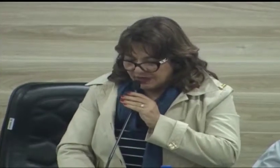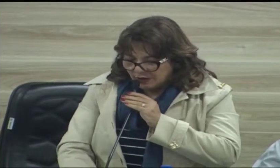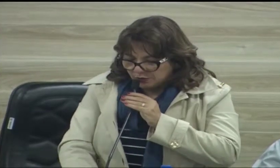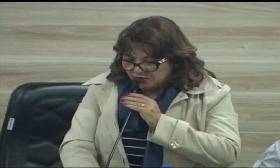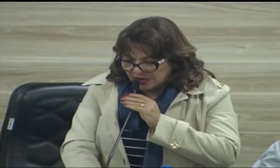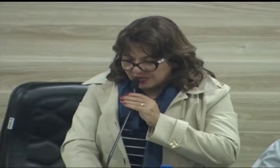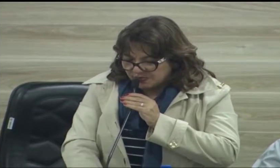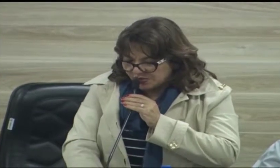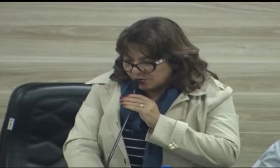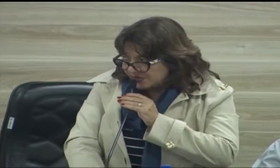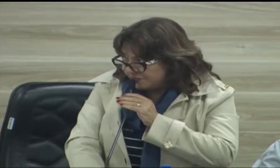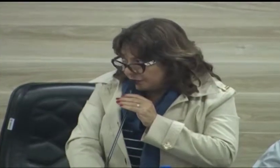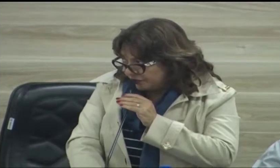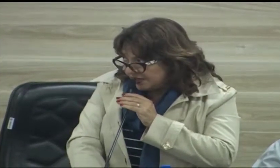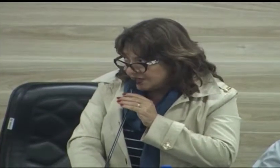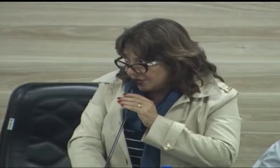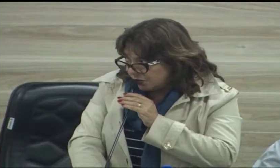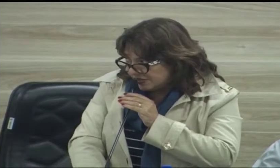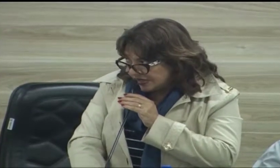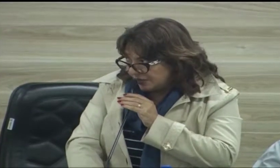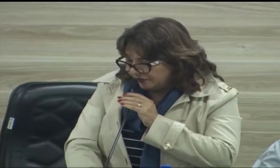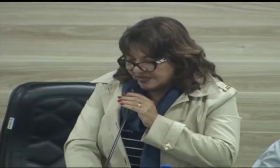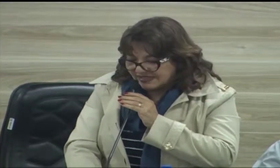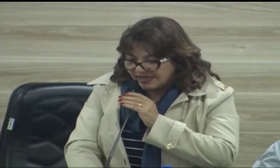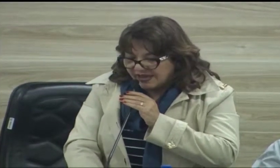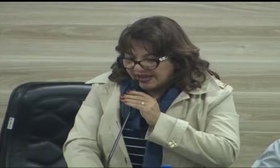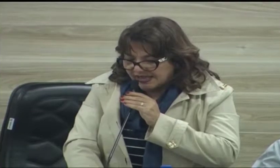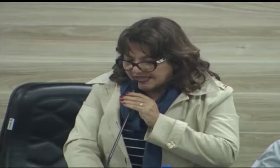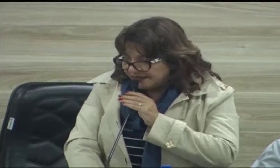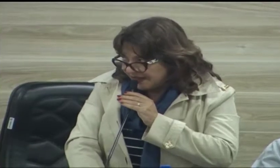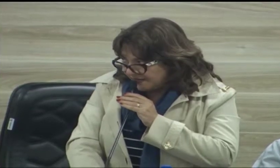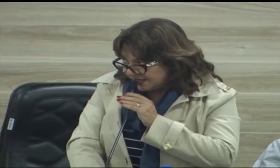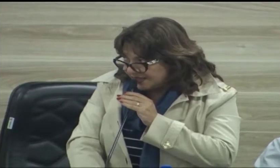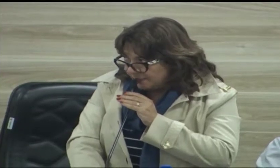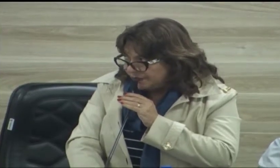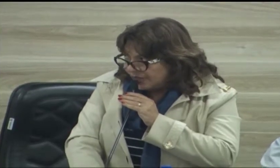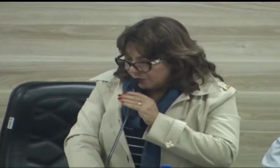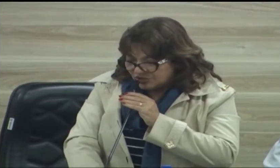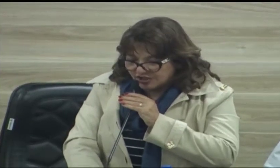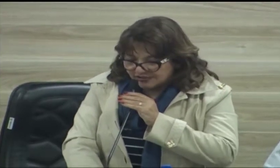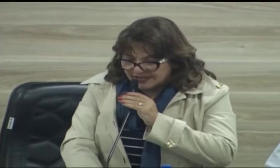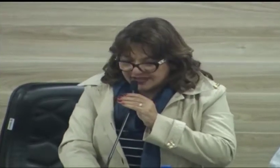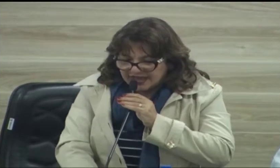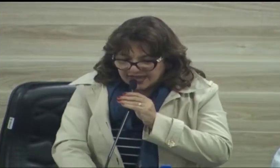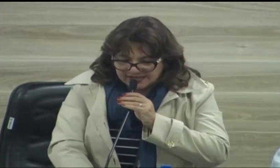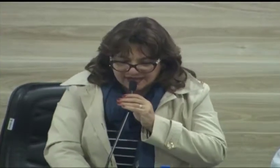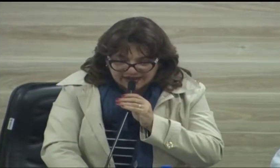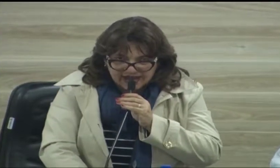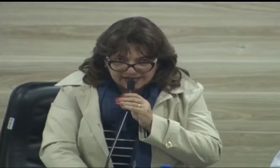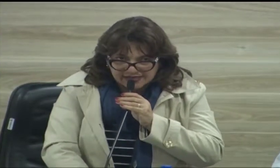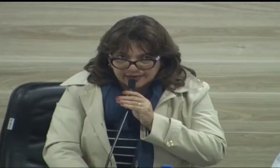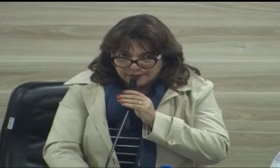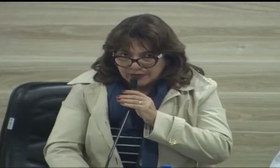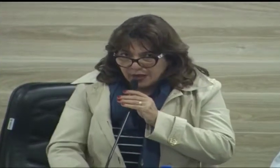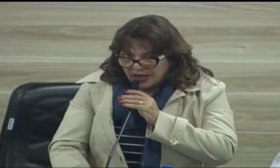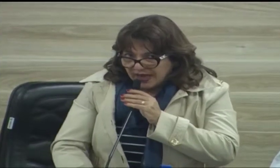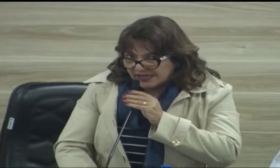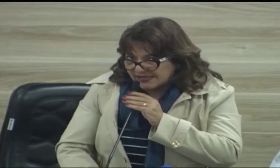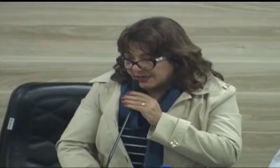parabenizar as pessoas envolvidas que conseguiram fazer essa intervenção, eu acho que trazer a esta